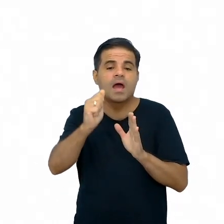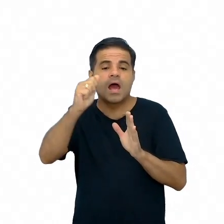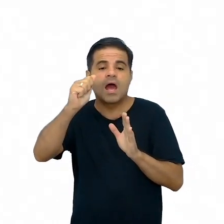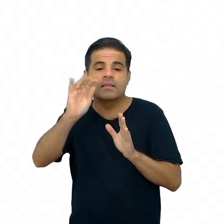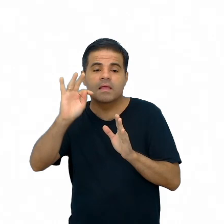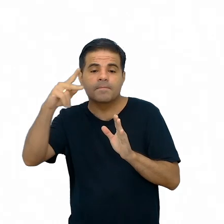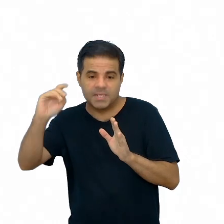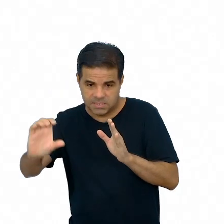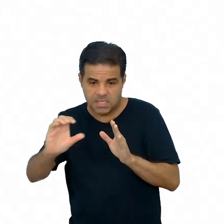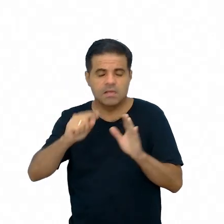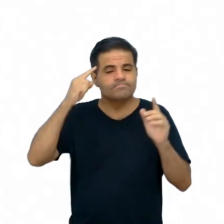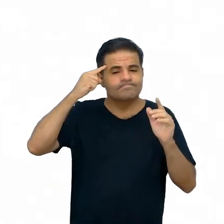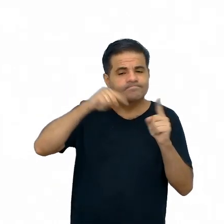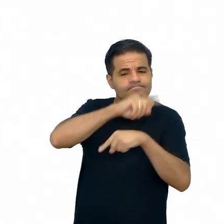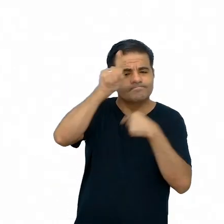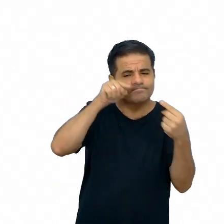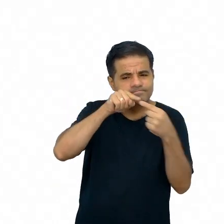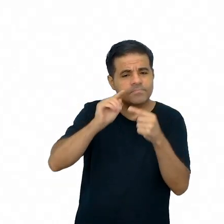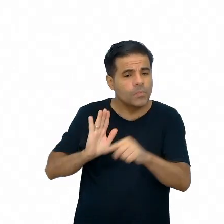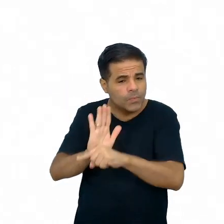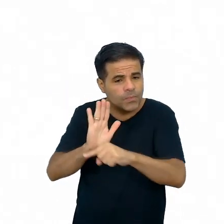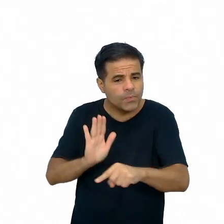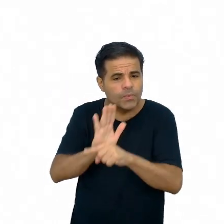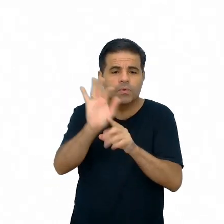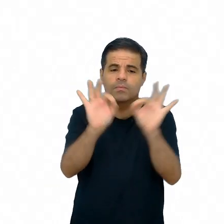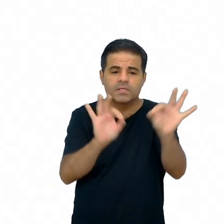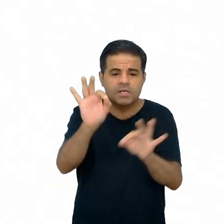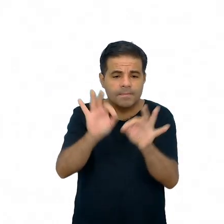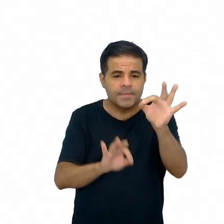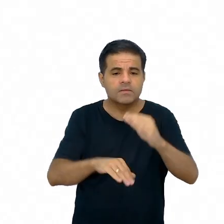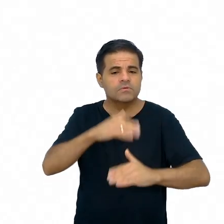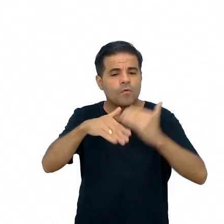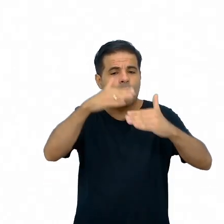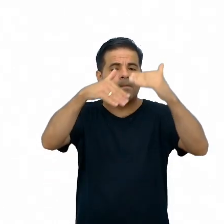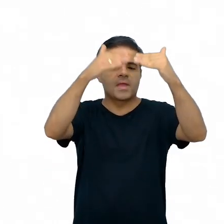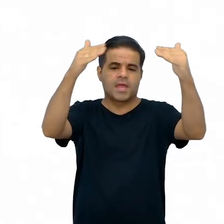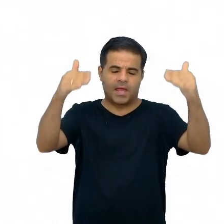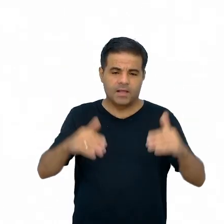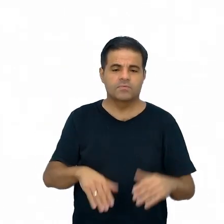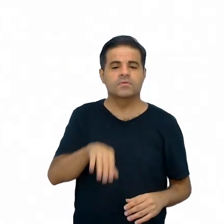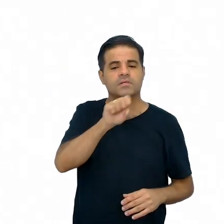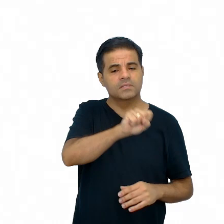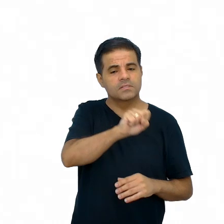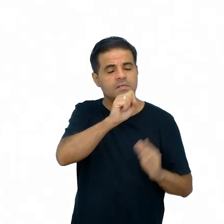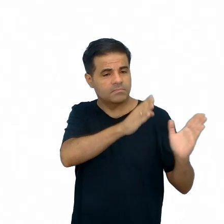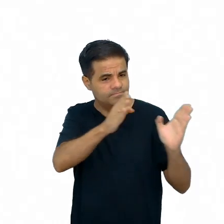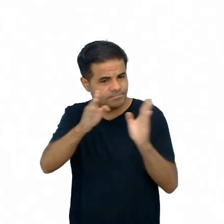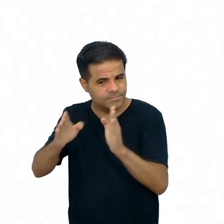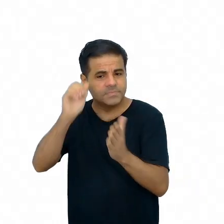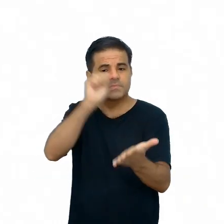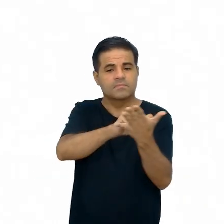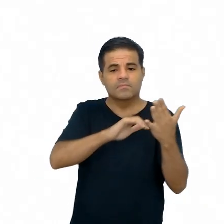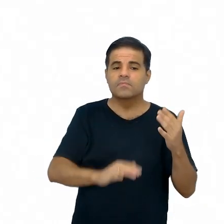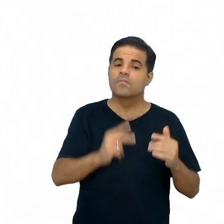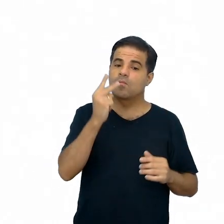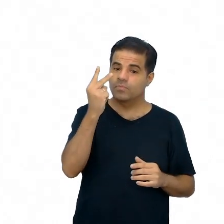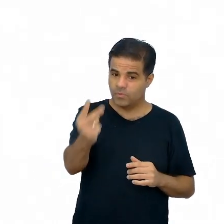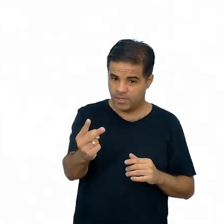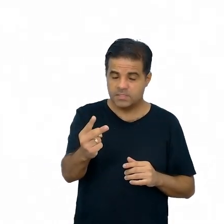TPC, com intenção de contribuir para o planejamento do desenvolvimento da sequência de atividade